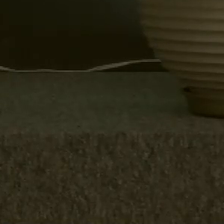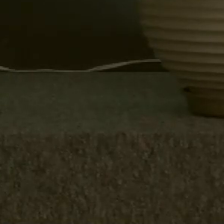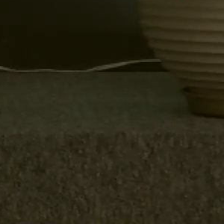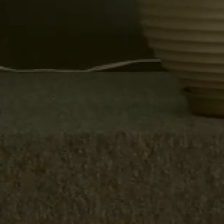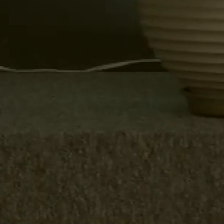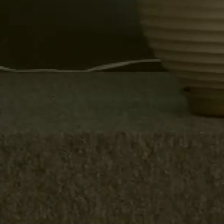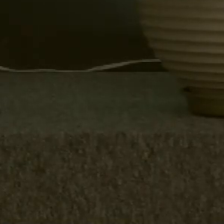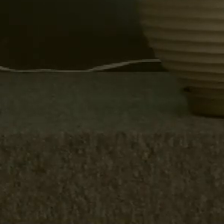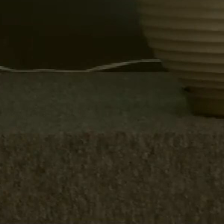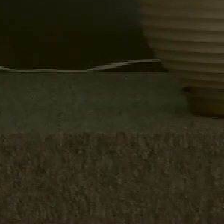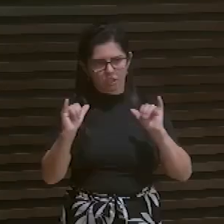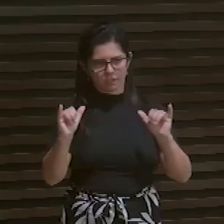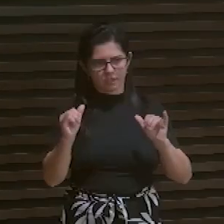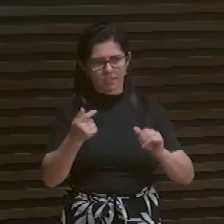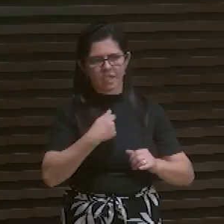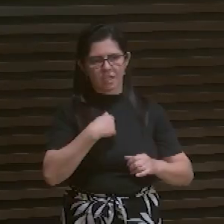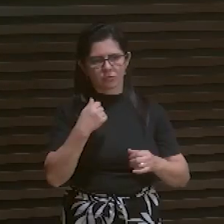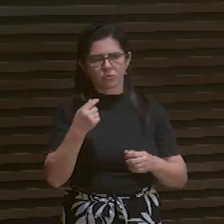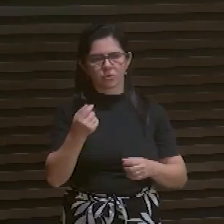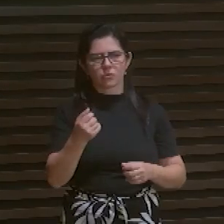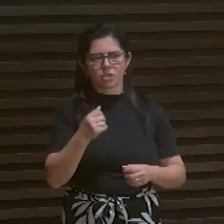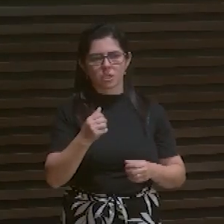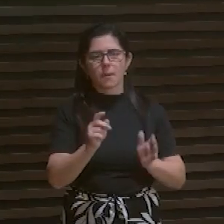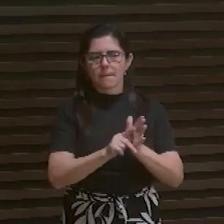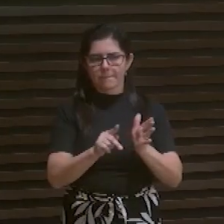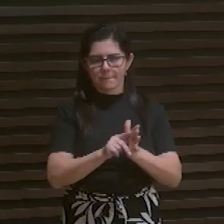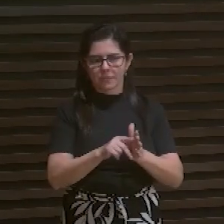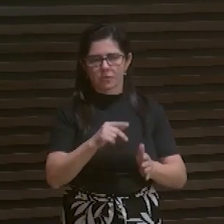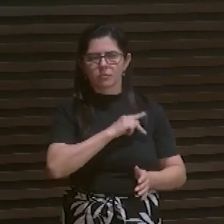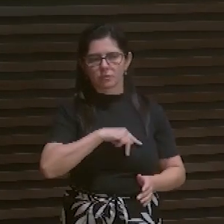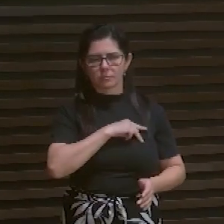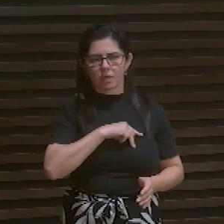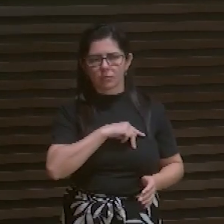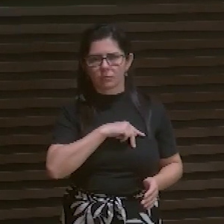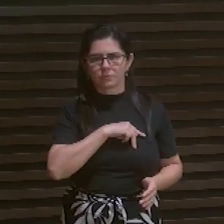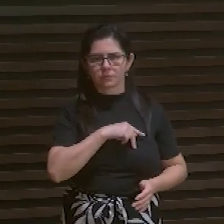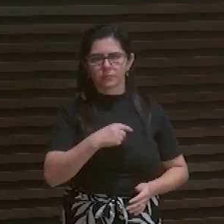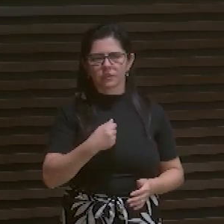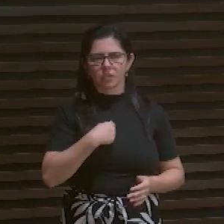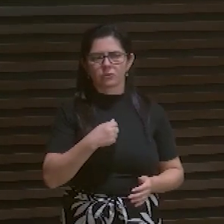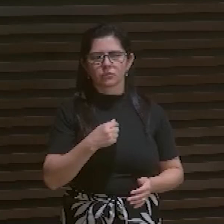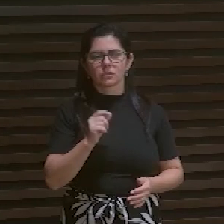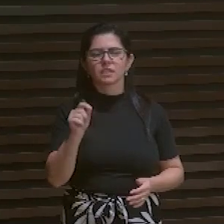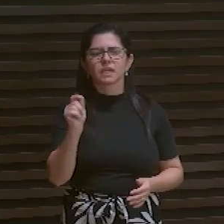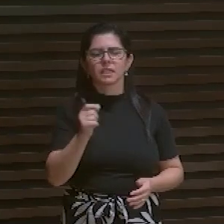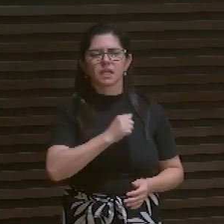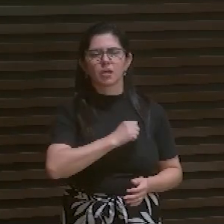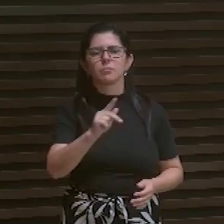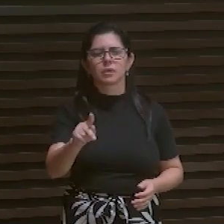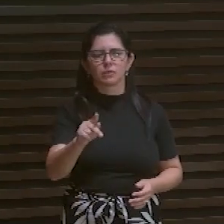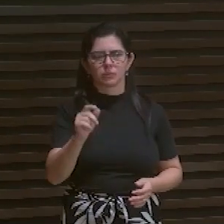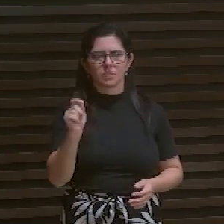outro, eu sou de Apolo, não estão sendo mundanos? Afinal de contas, quem é Apolo? Quem é Paulo?